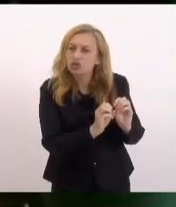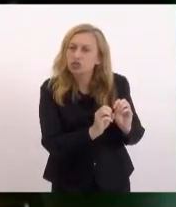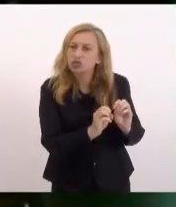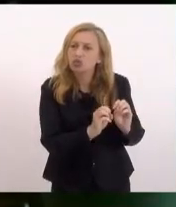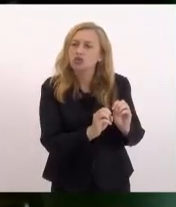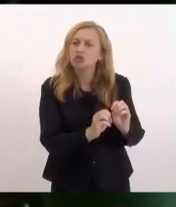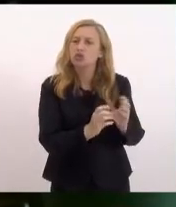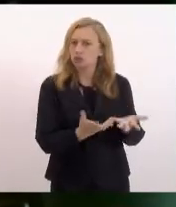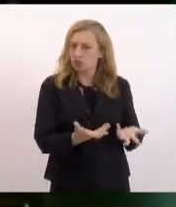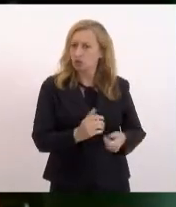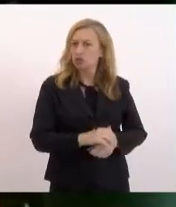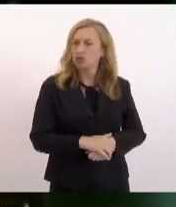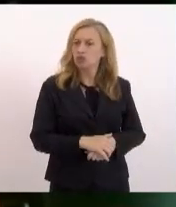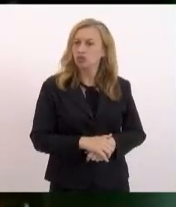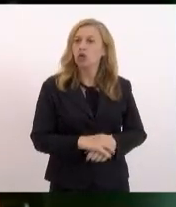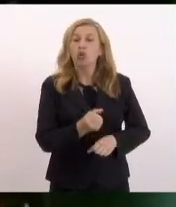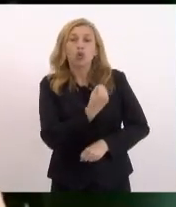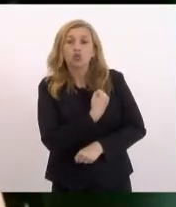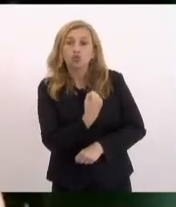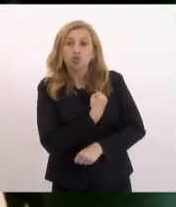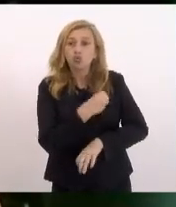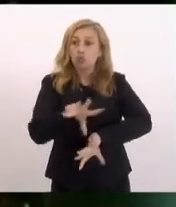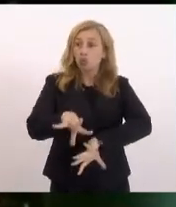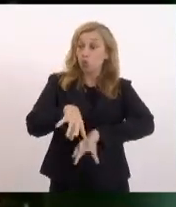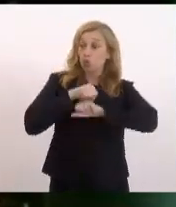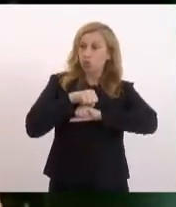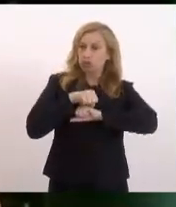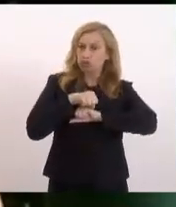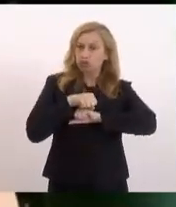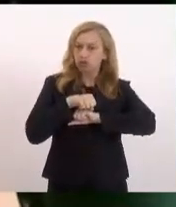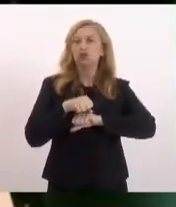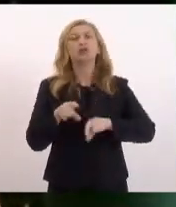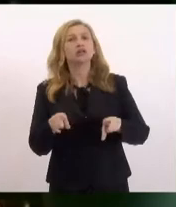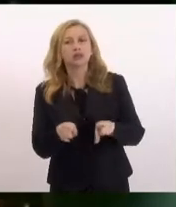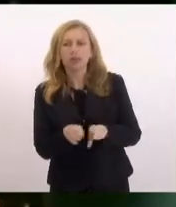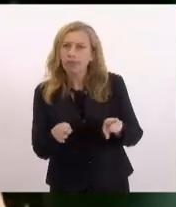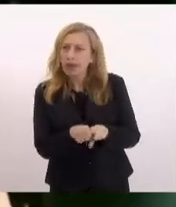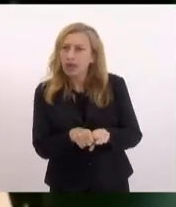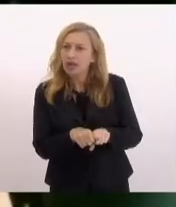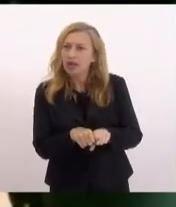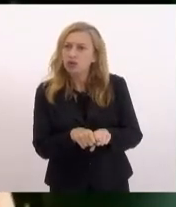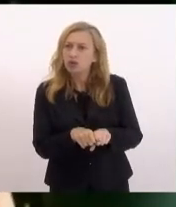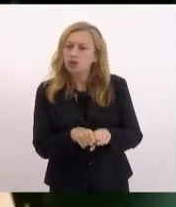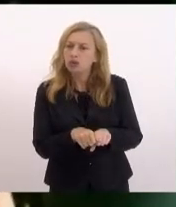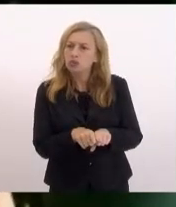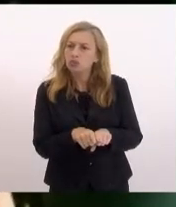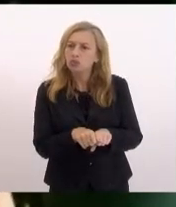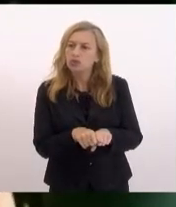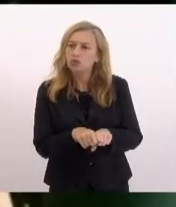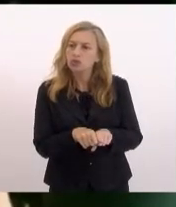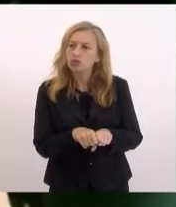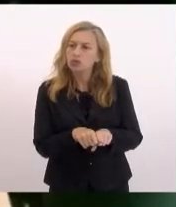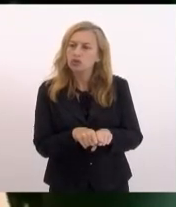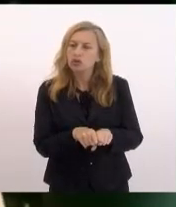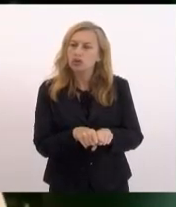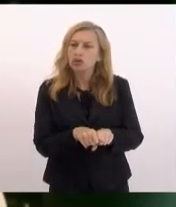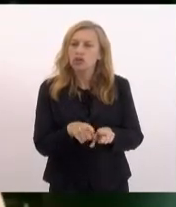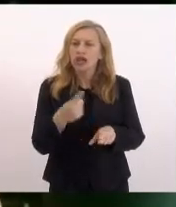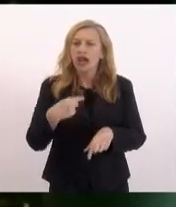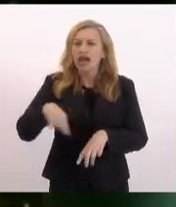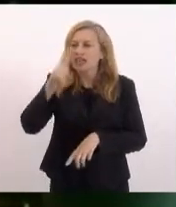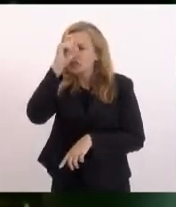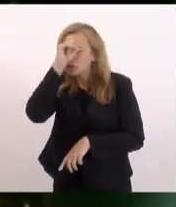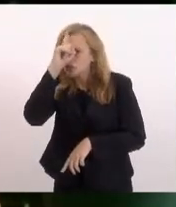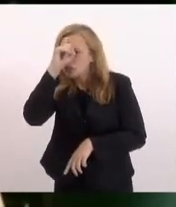em consideração o número de contaminação e que leve em consideração também a ocupação dos leitos dos